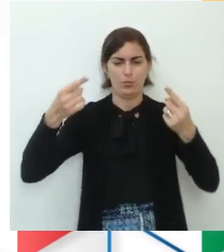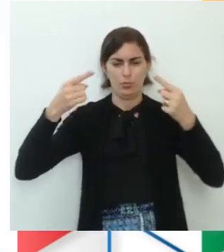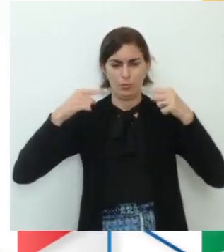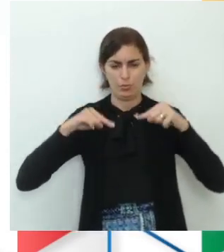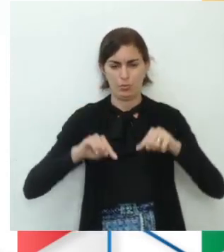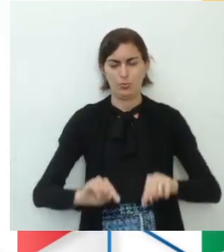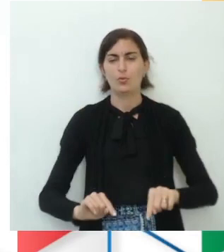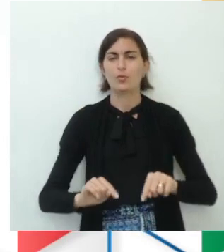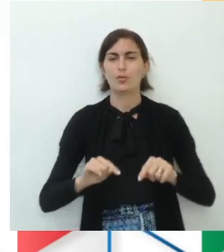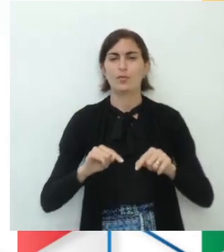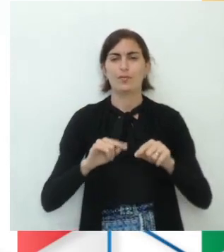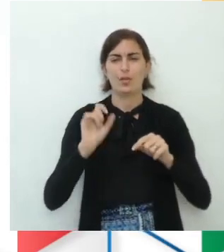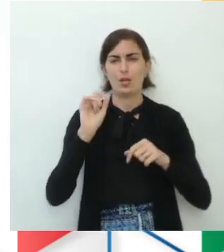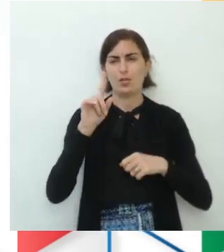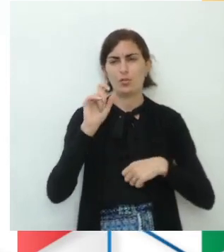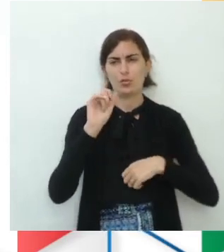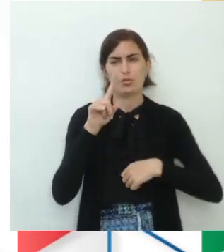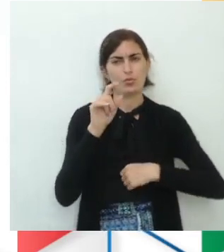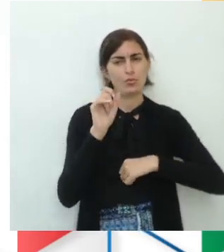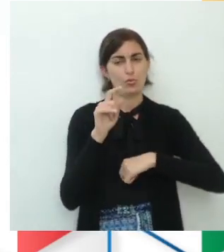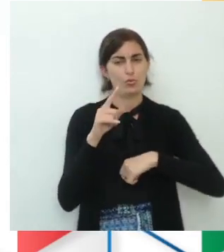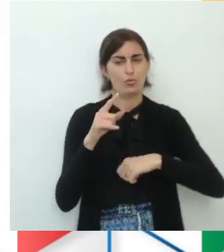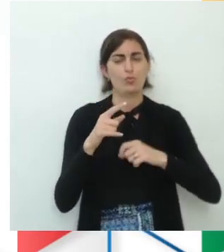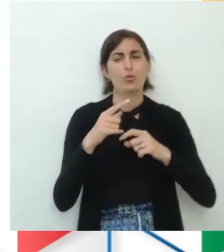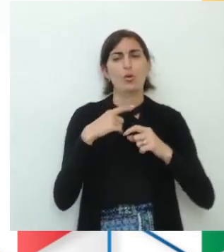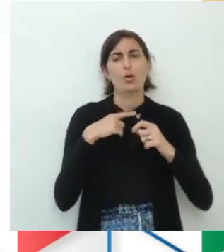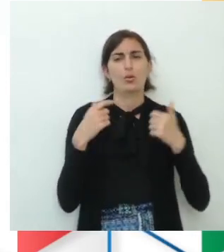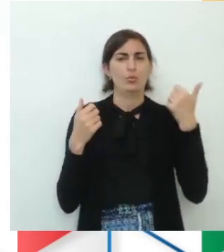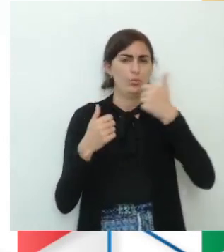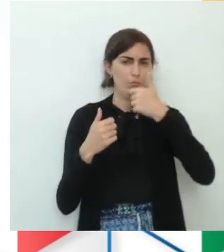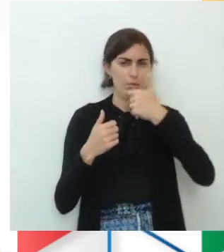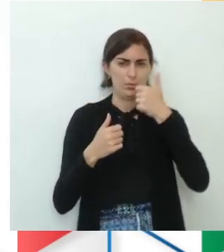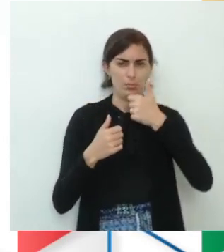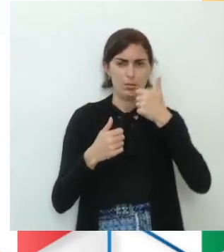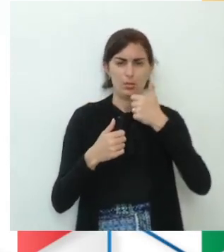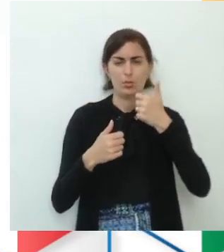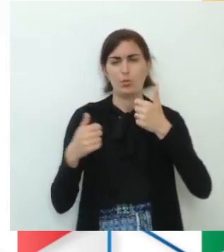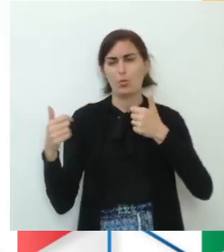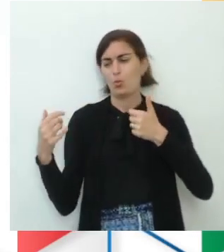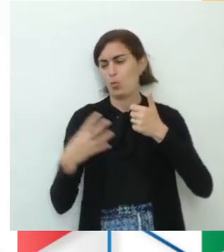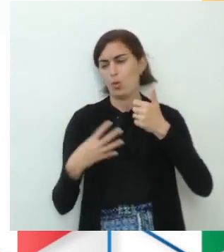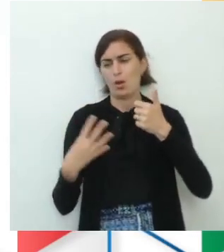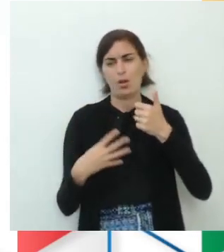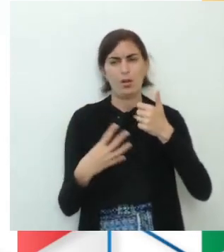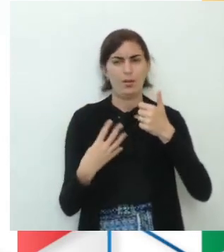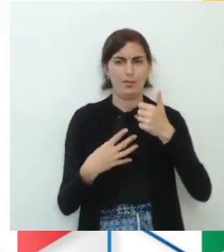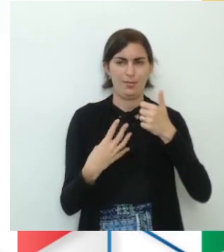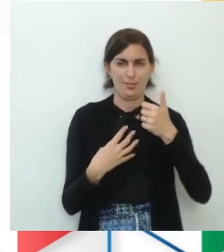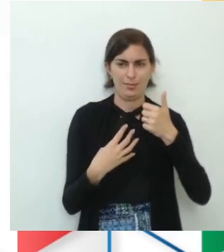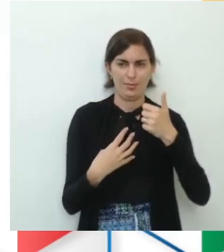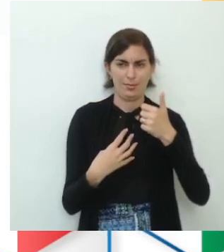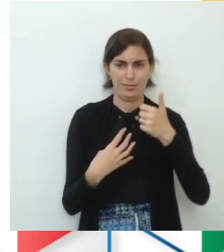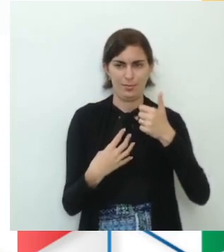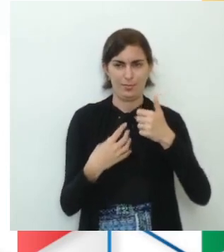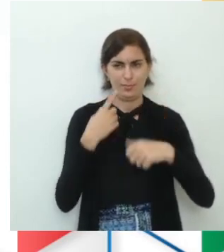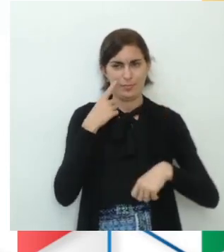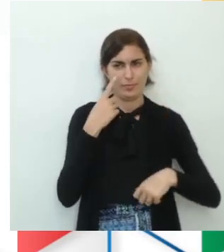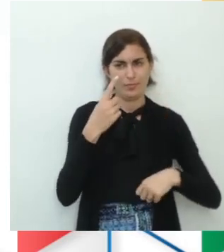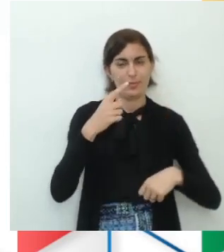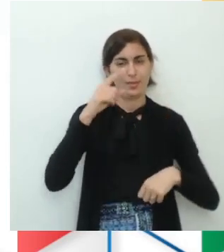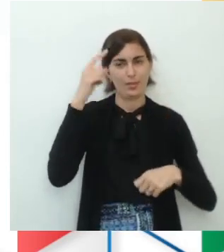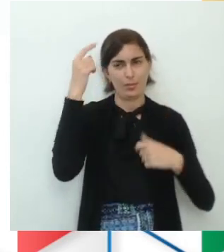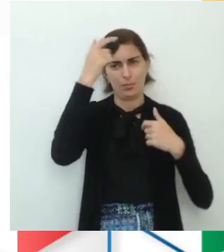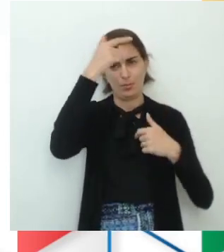de cabeça para baixo em azul aí, passando do primeiro quadrante para o quarto quadrante. Se ligou? Entenda